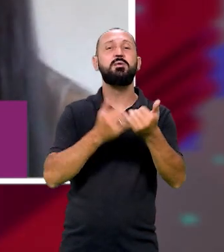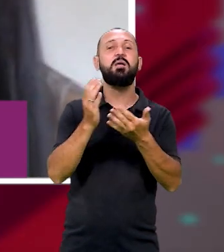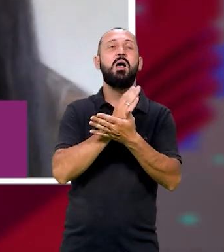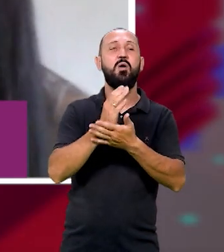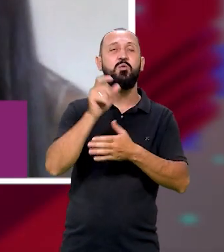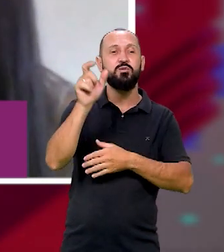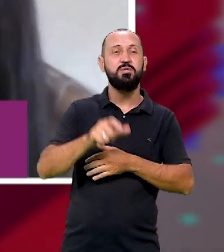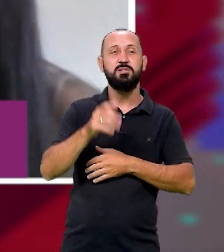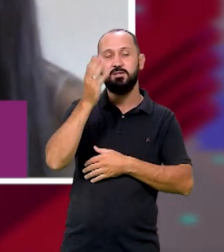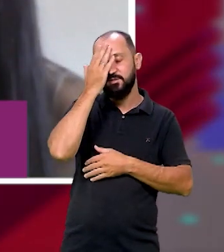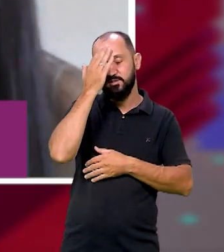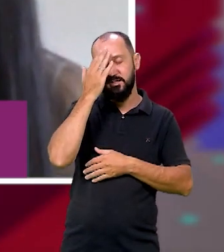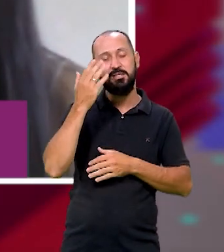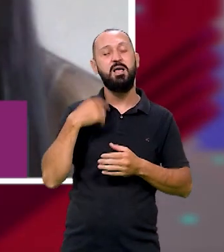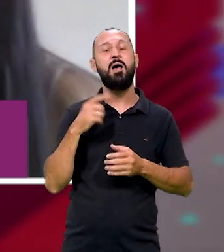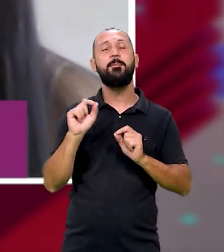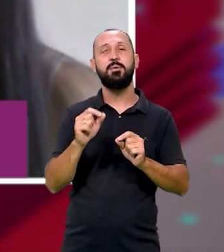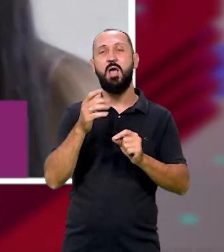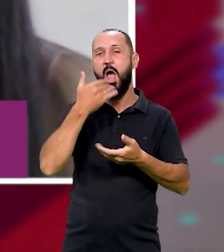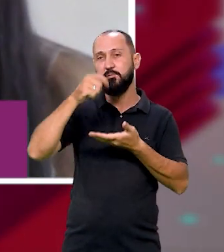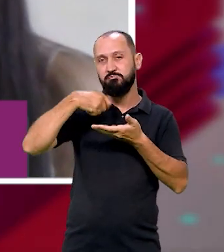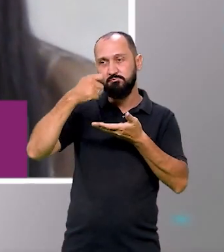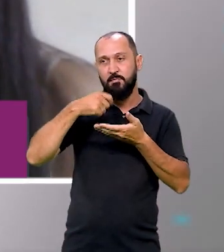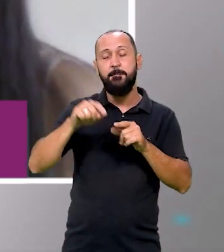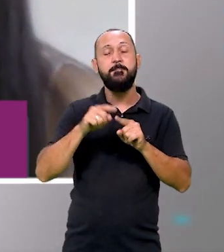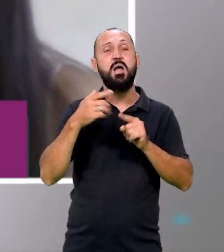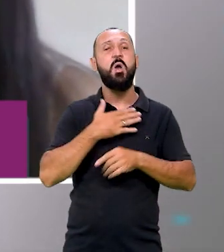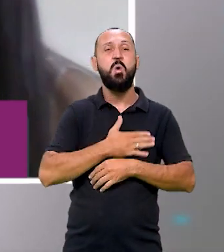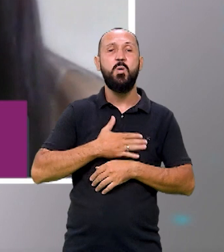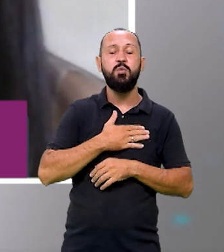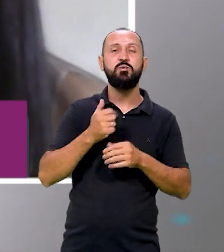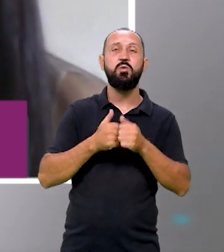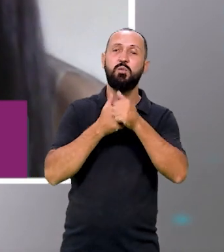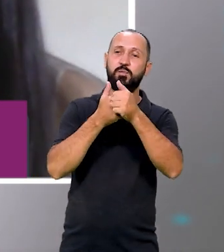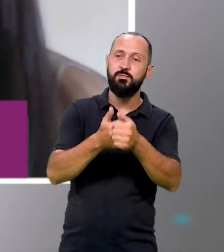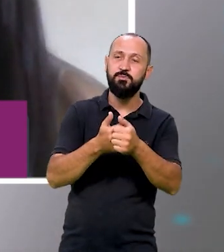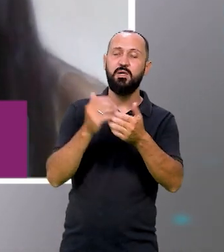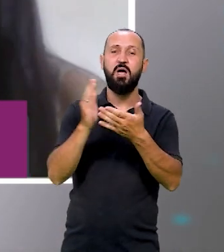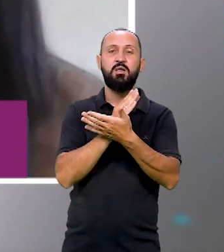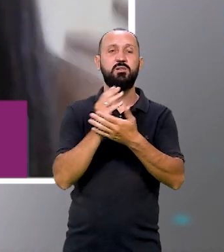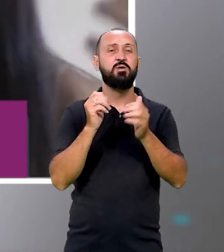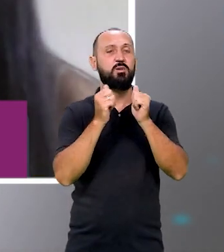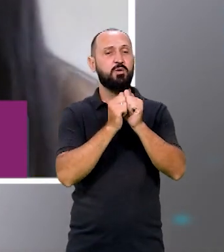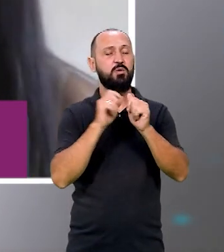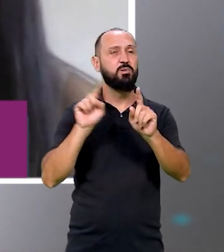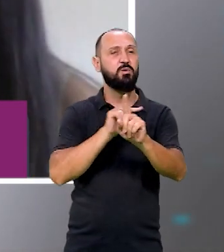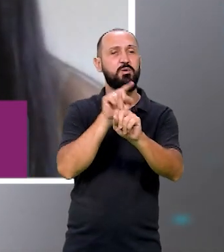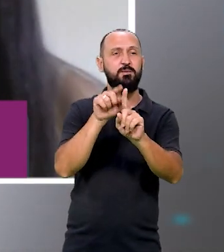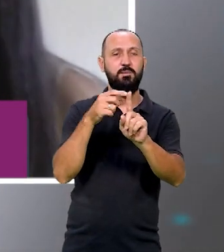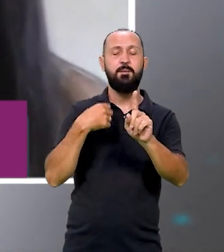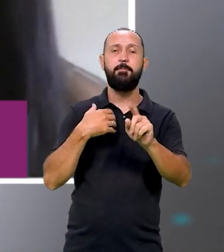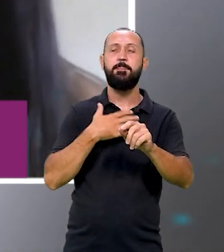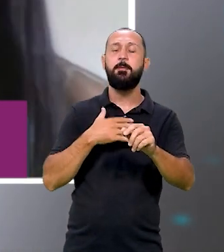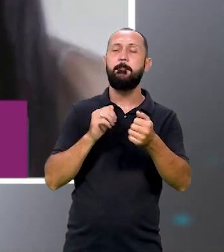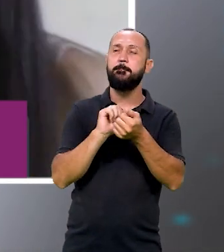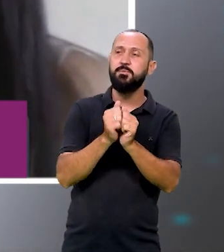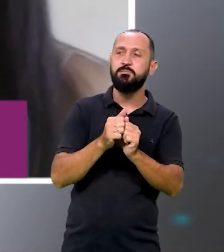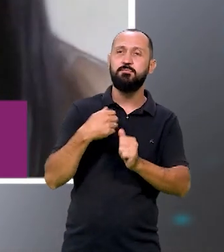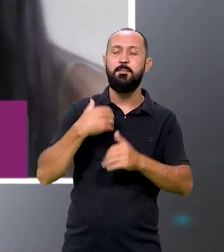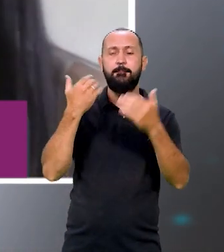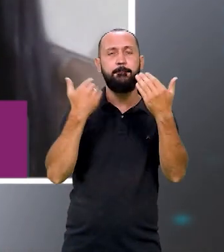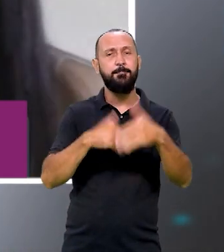Isso é sagradíssimo, na verdade, atualmente. E na dúvida, procure um nutricionista, né? Exatamente, com certeza.